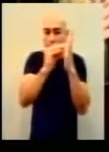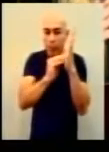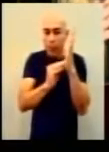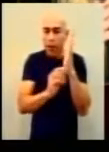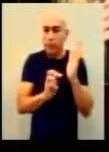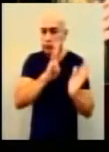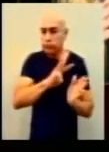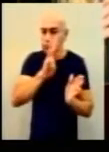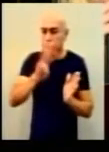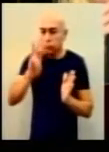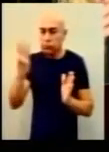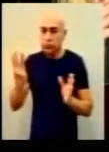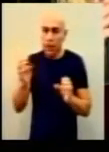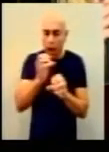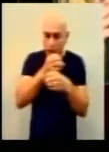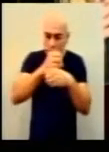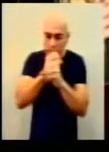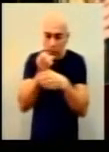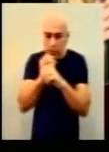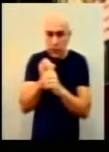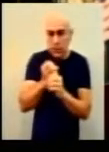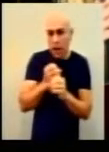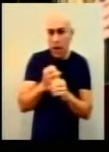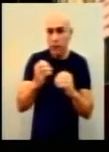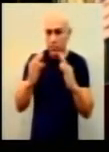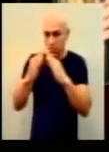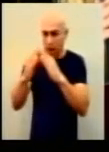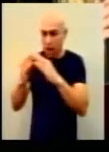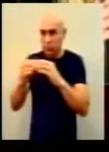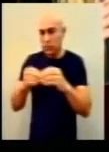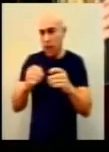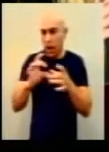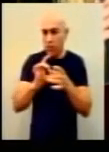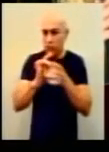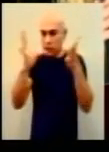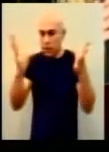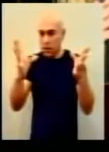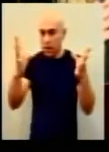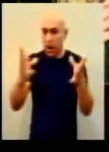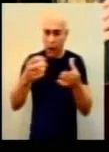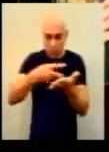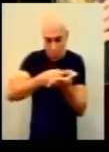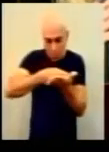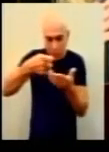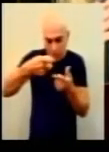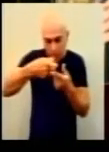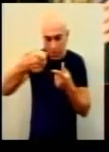e também resultados de exames que estão sendo liberados aí ao longo da semana.